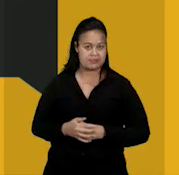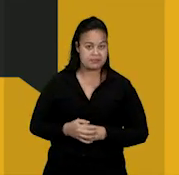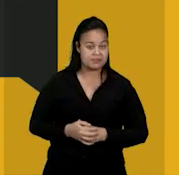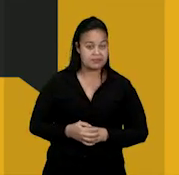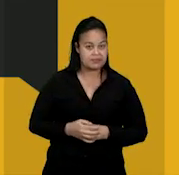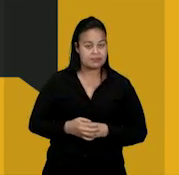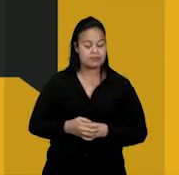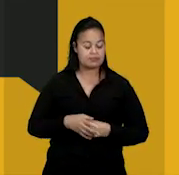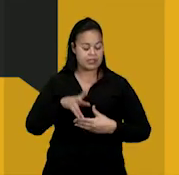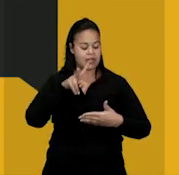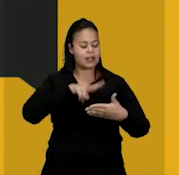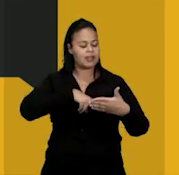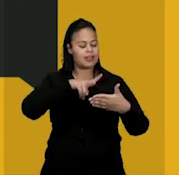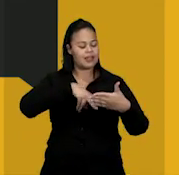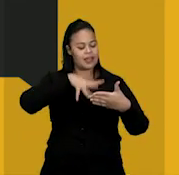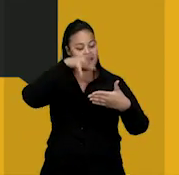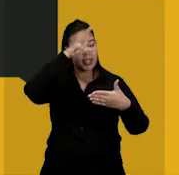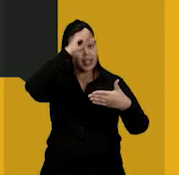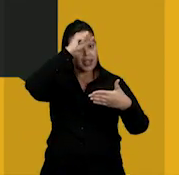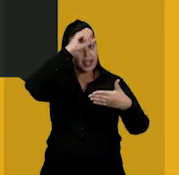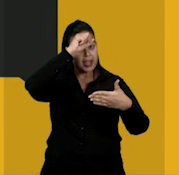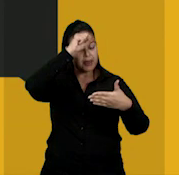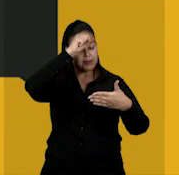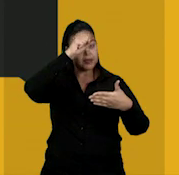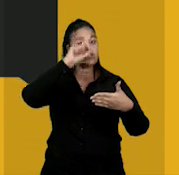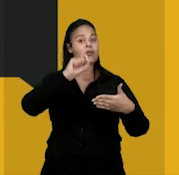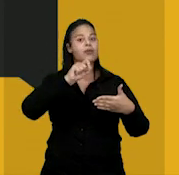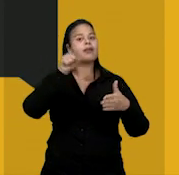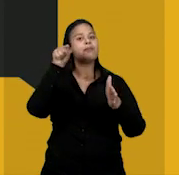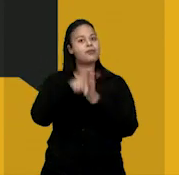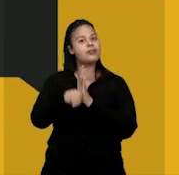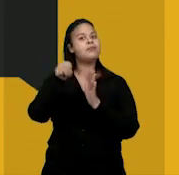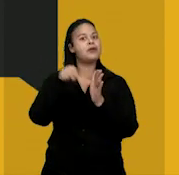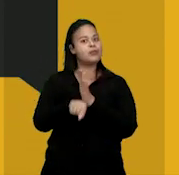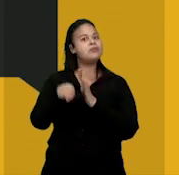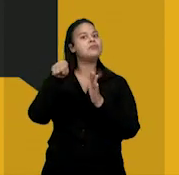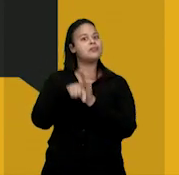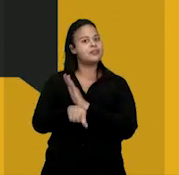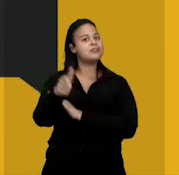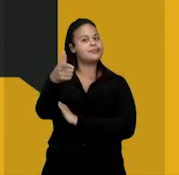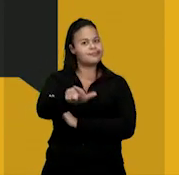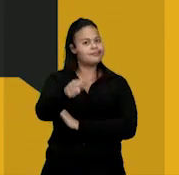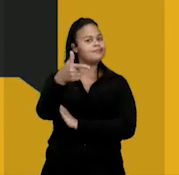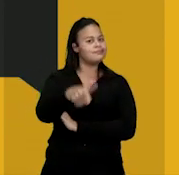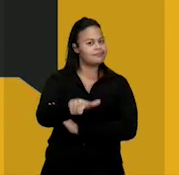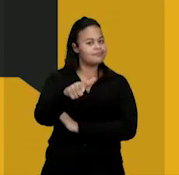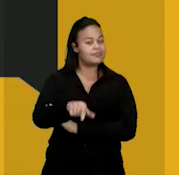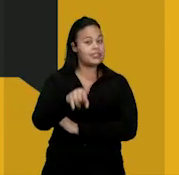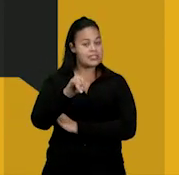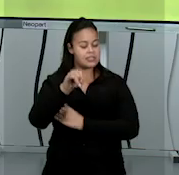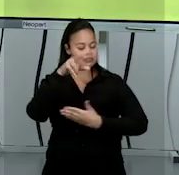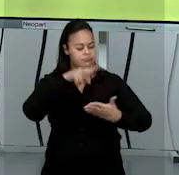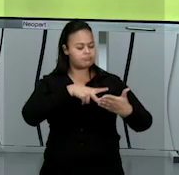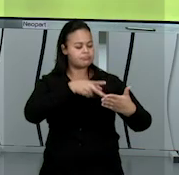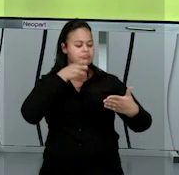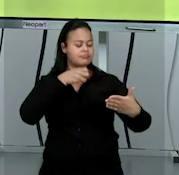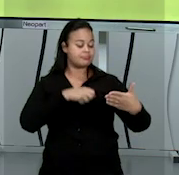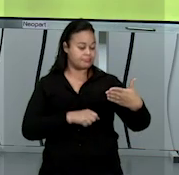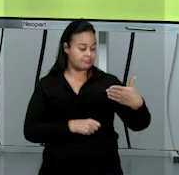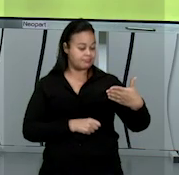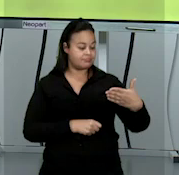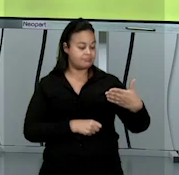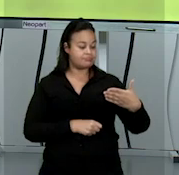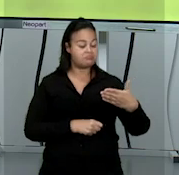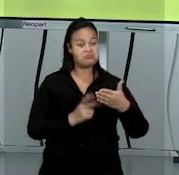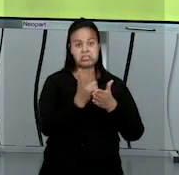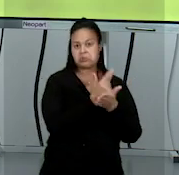é aprender a fazer perguntas. Ou seja, quando você lê um texto, pode ser verbal